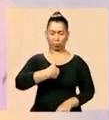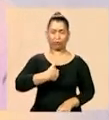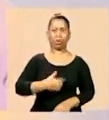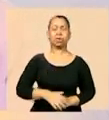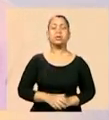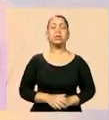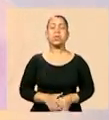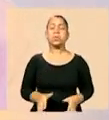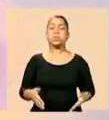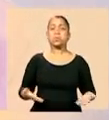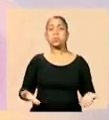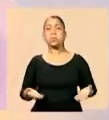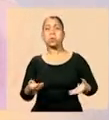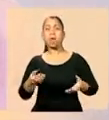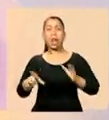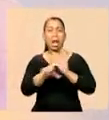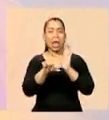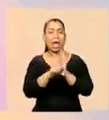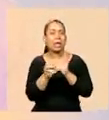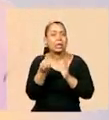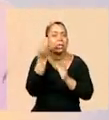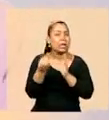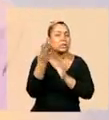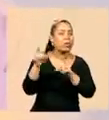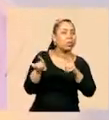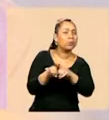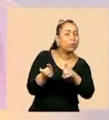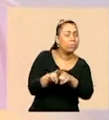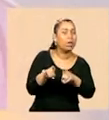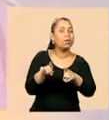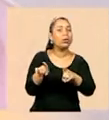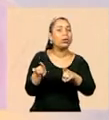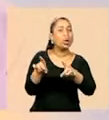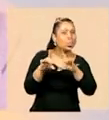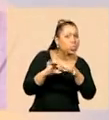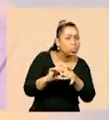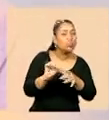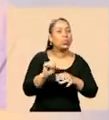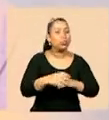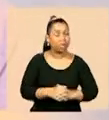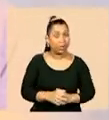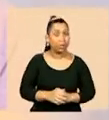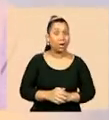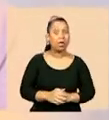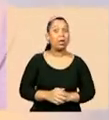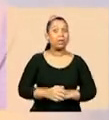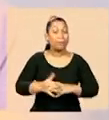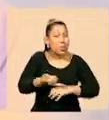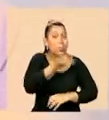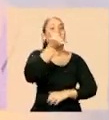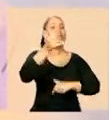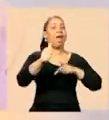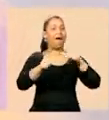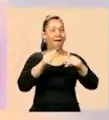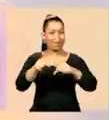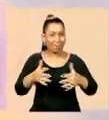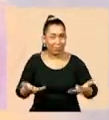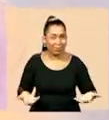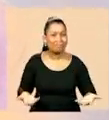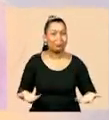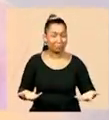a criação das leis previdenciárias, inclui-se as questões dos acidentes de trabalho,